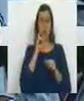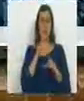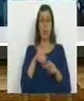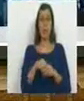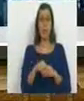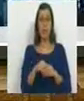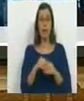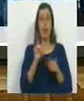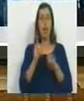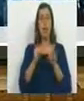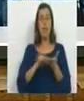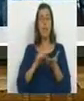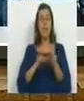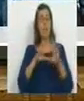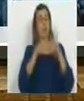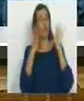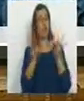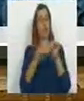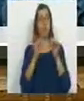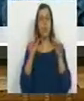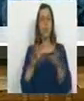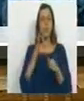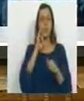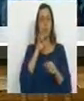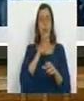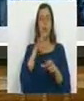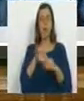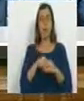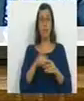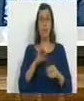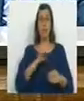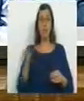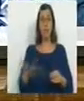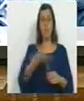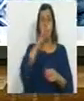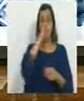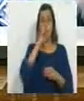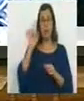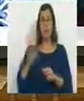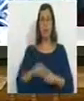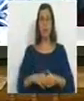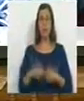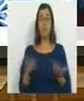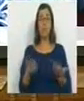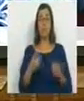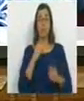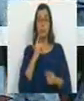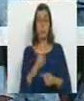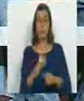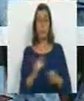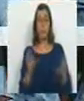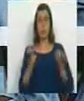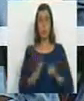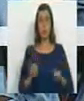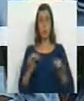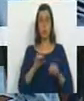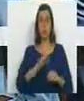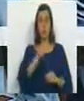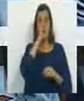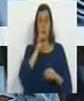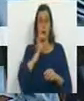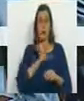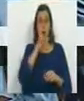Interna e da figura da Secretária-Geral do Sistema de Segurança Interna é do Senhor Primeiro-Ministro. Ele não a delegou em nenhum dos senhores